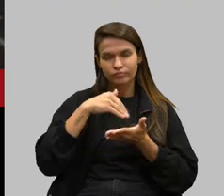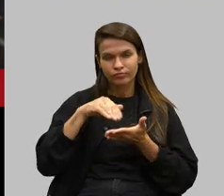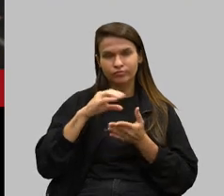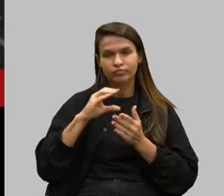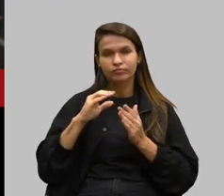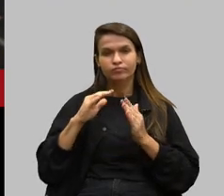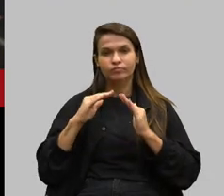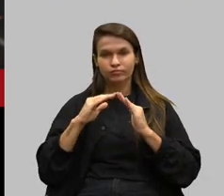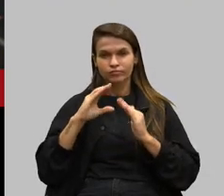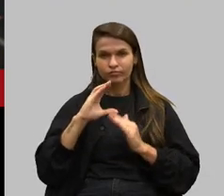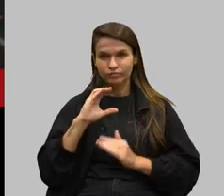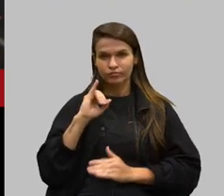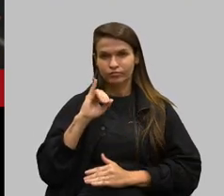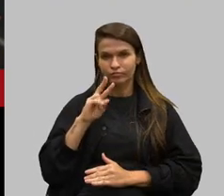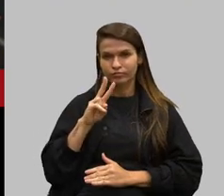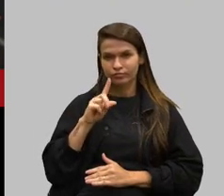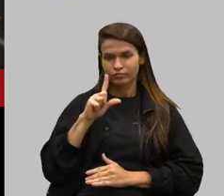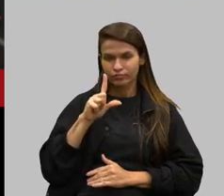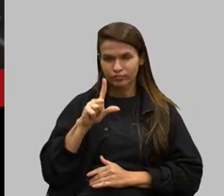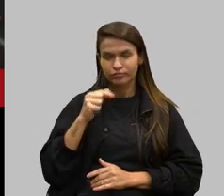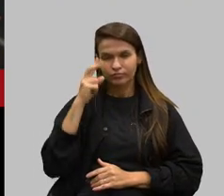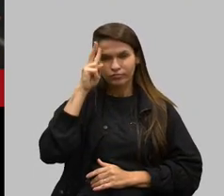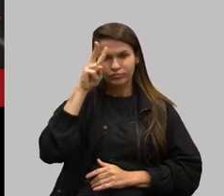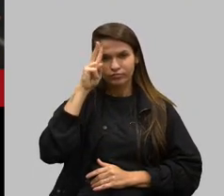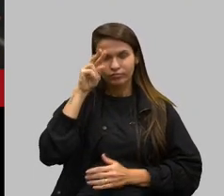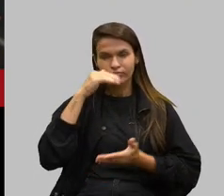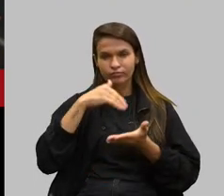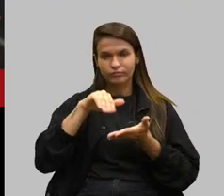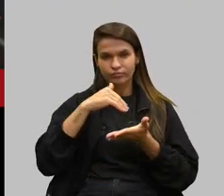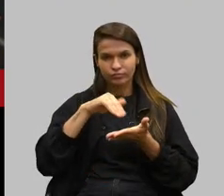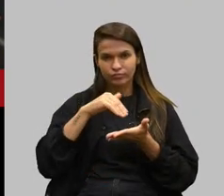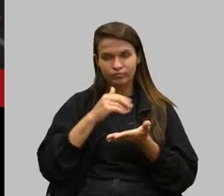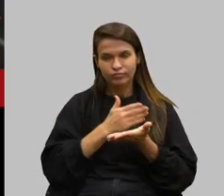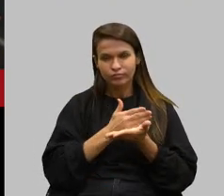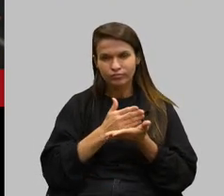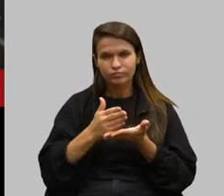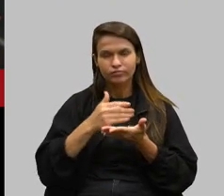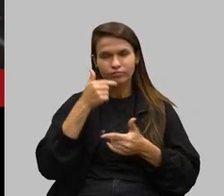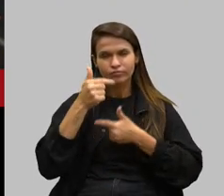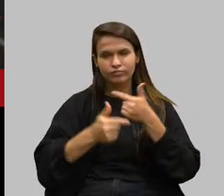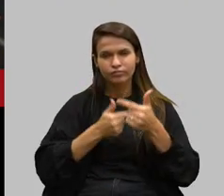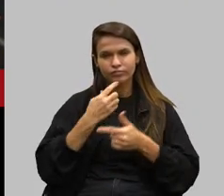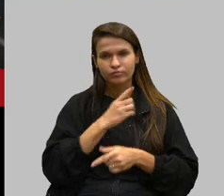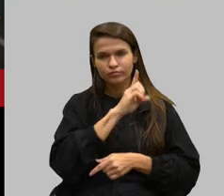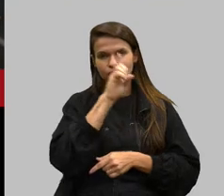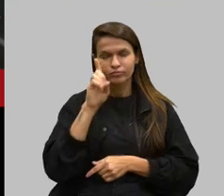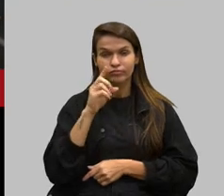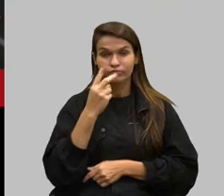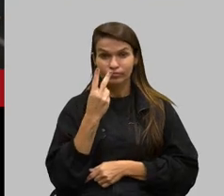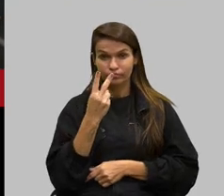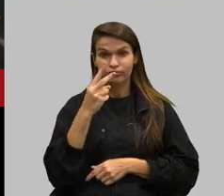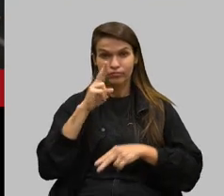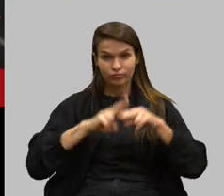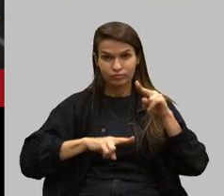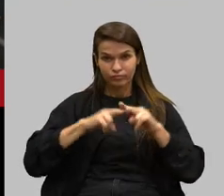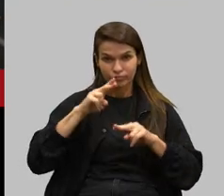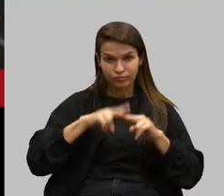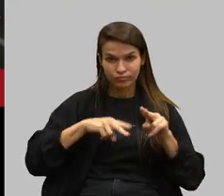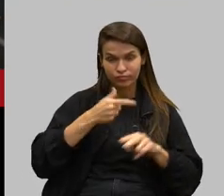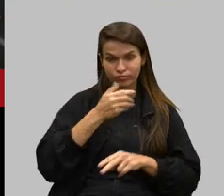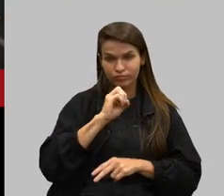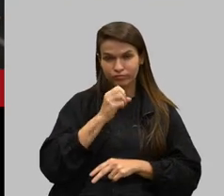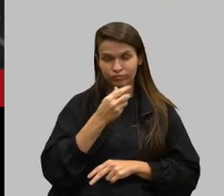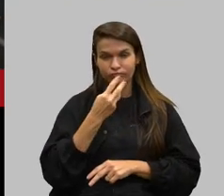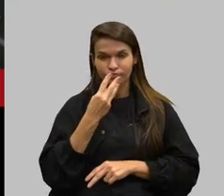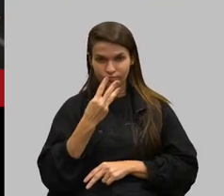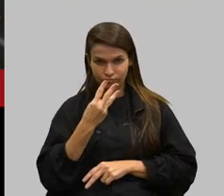civil Lembrando que a secretaria começou os seus trabalhos no dia 2 de junho de 2023 então